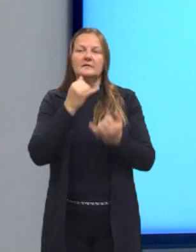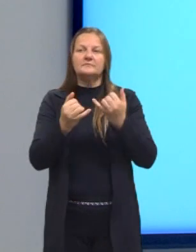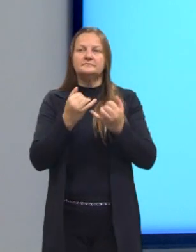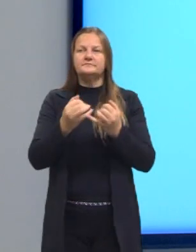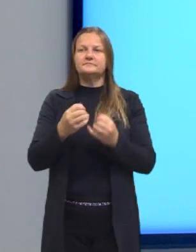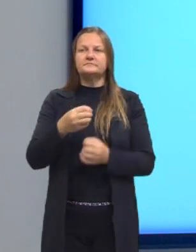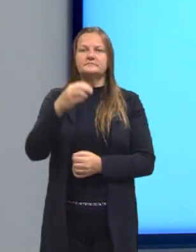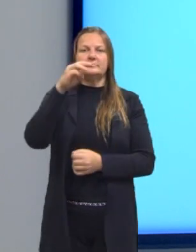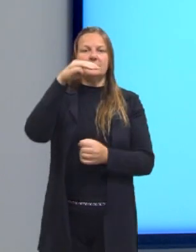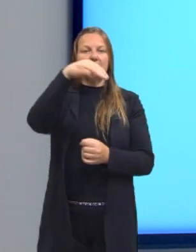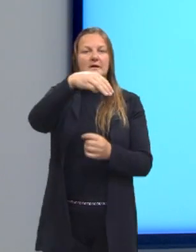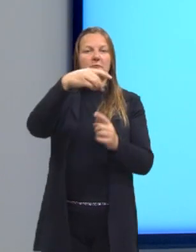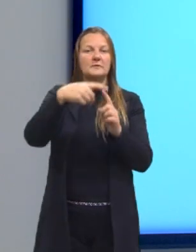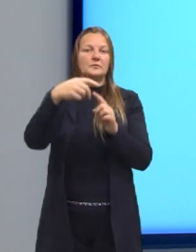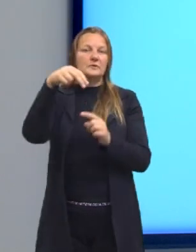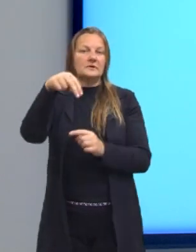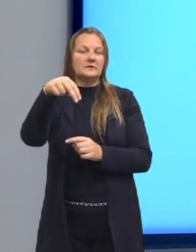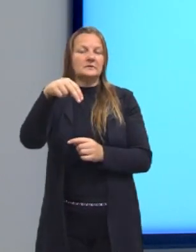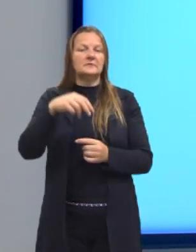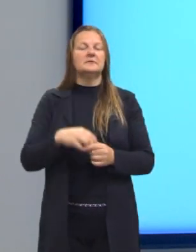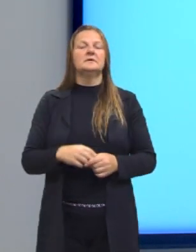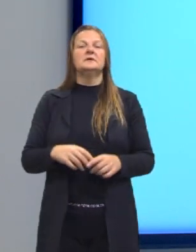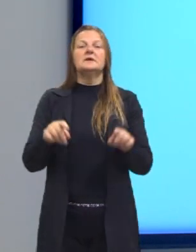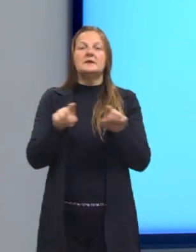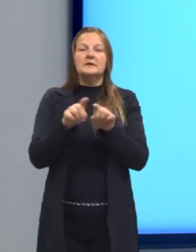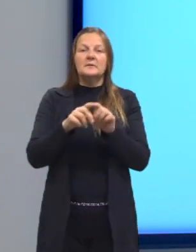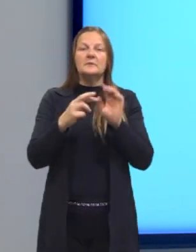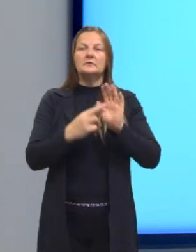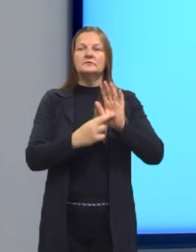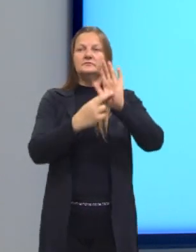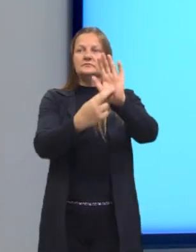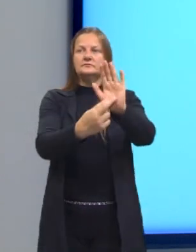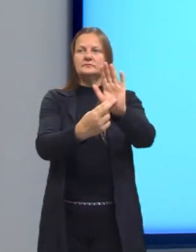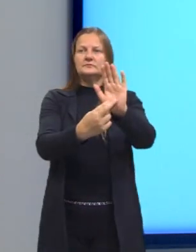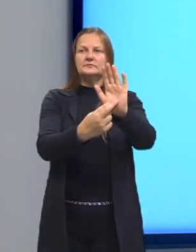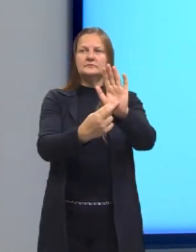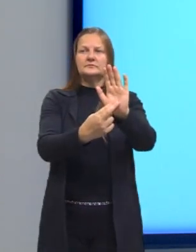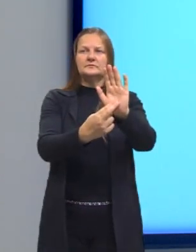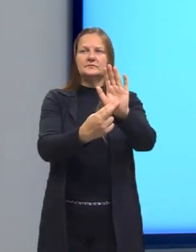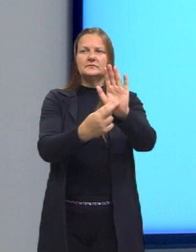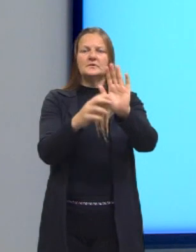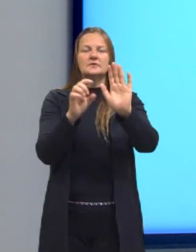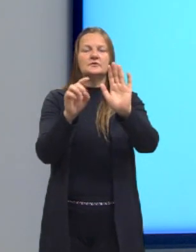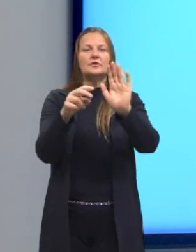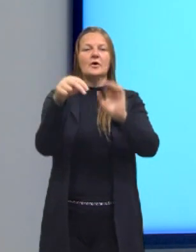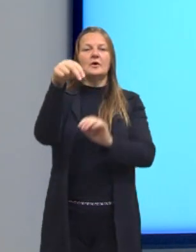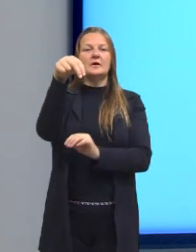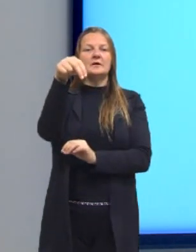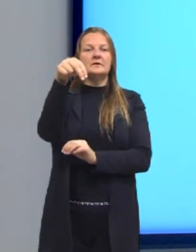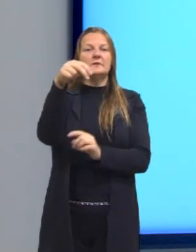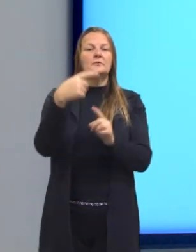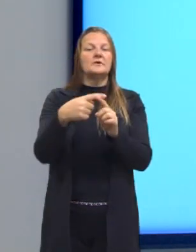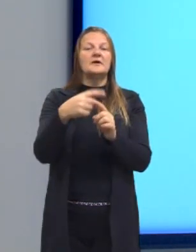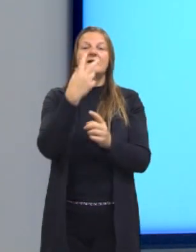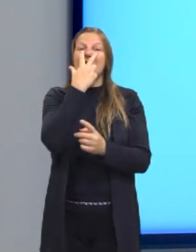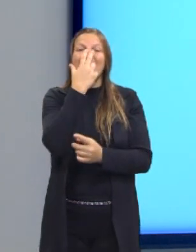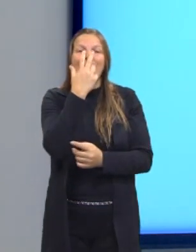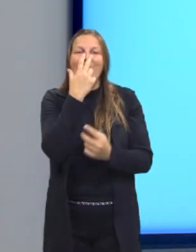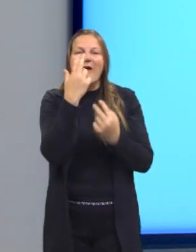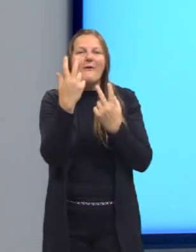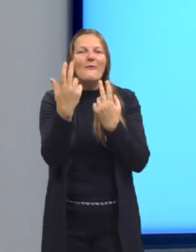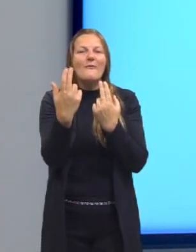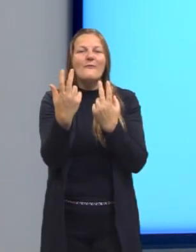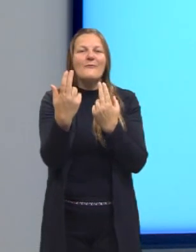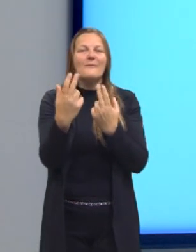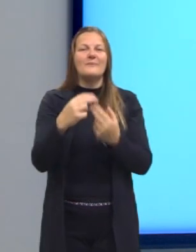a ordem m por n Ou a gente pode representar somente por ordem n já que linhas e colunas são